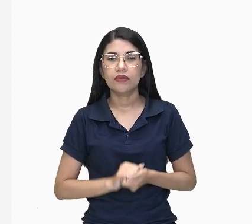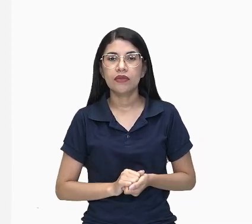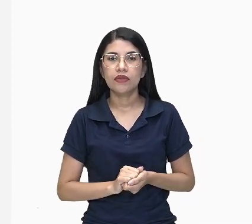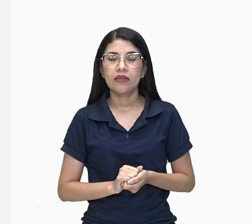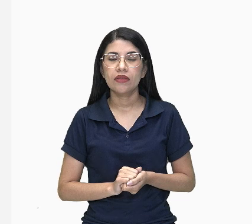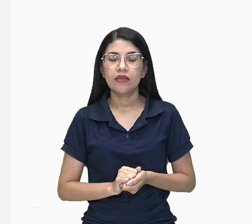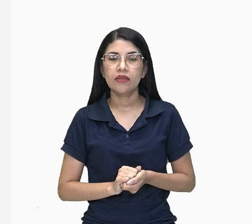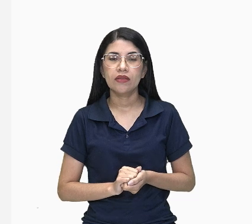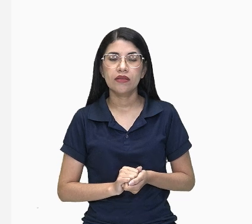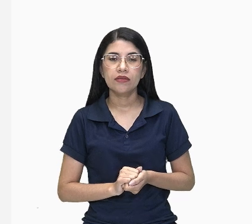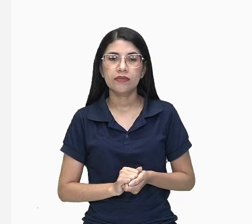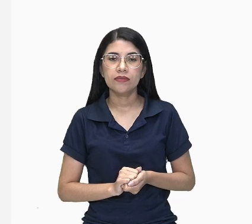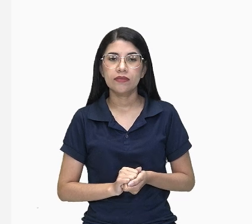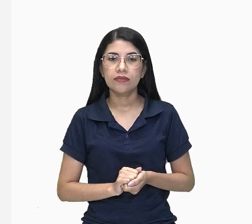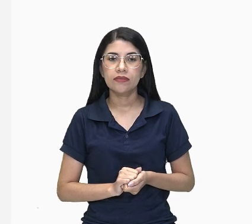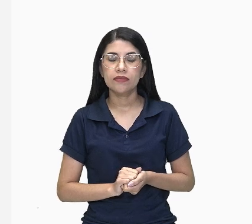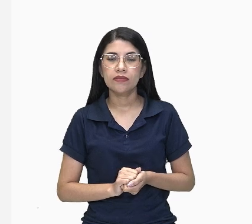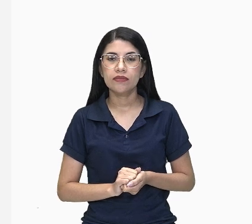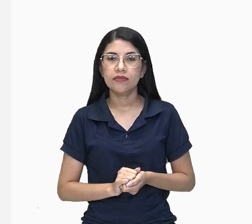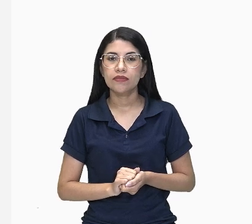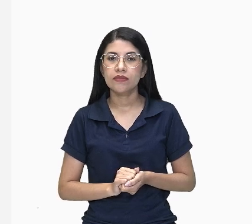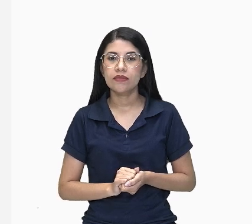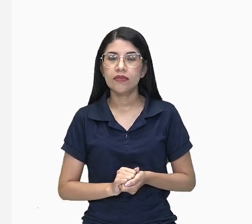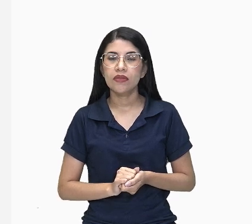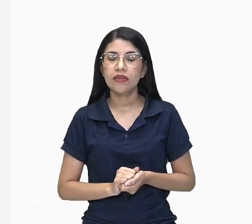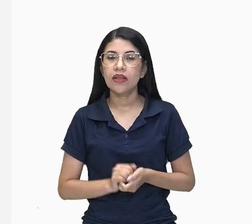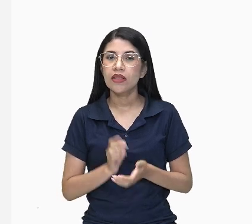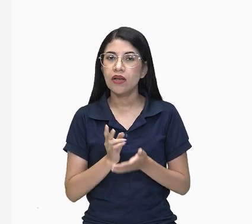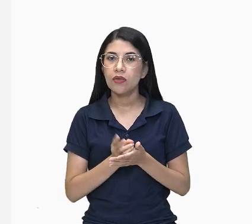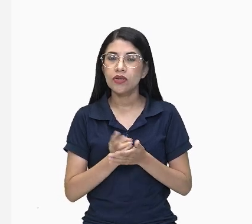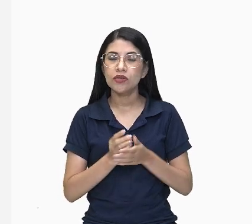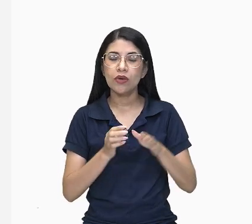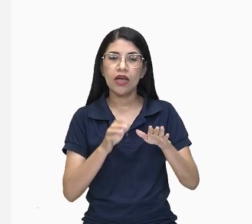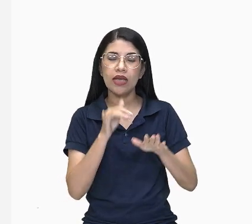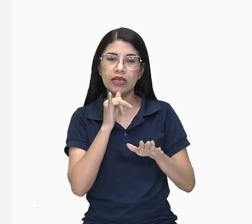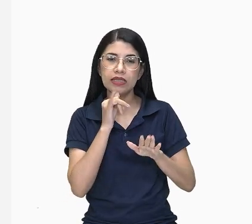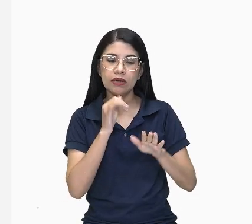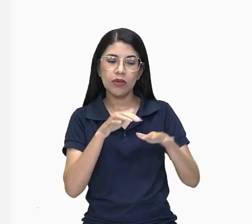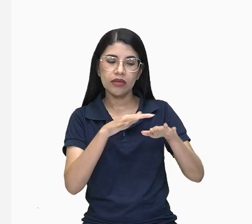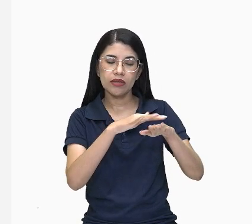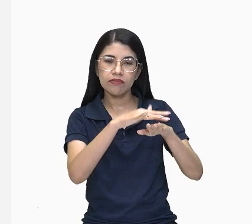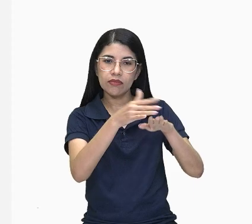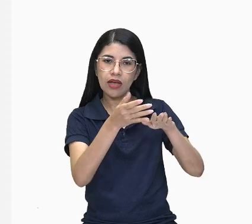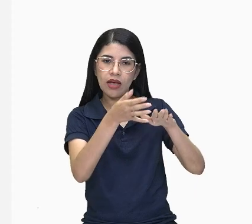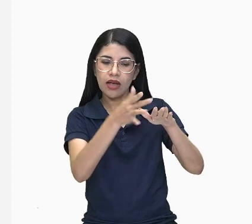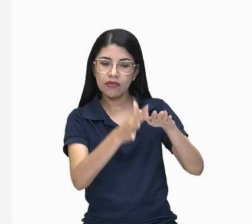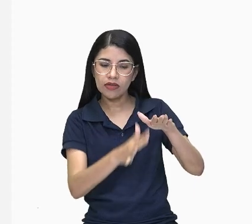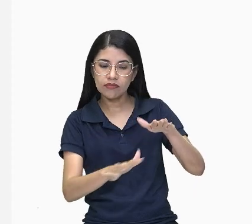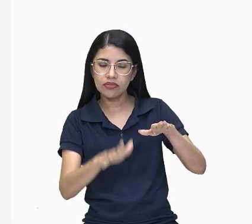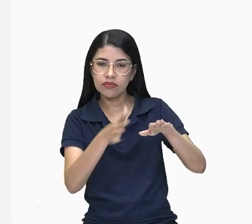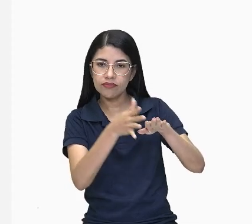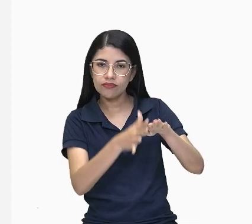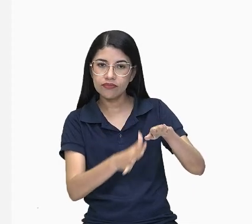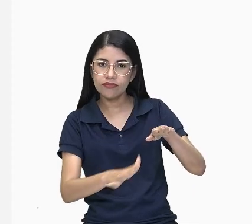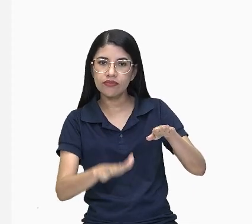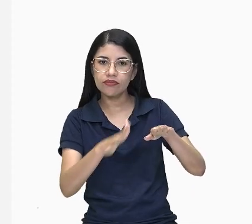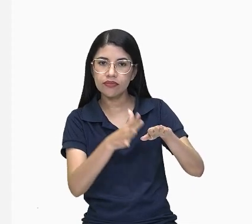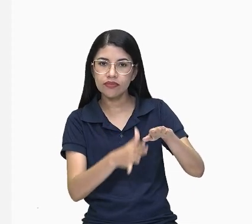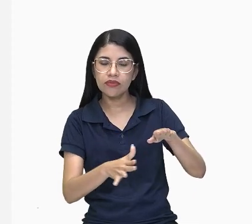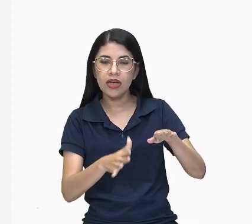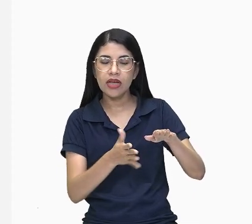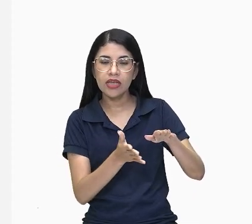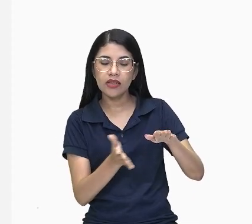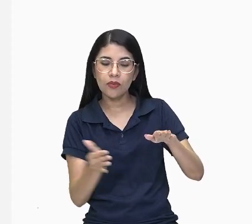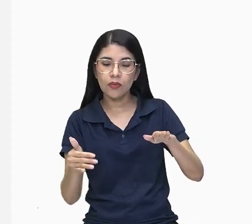cavando, sempre escavando de um lado e depositando de outro lado. E aí, os